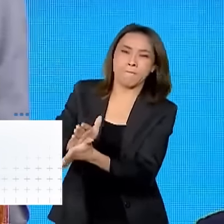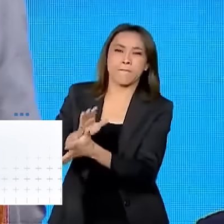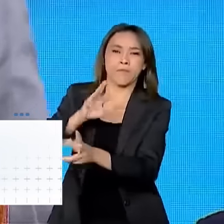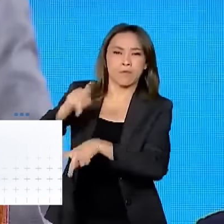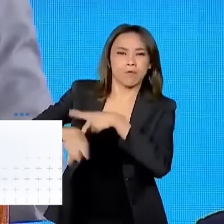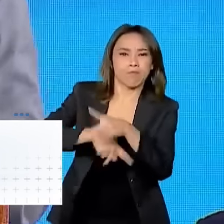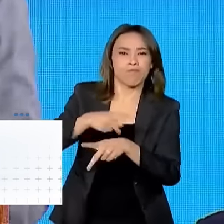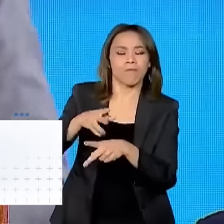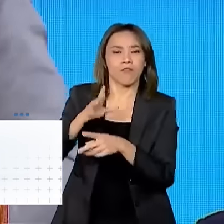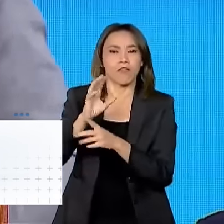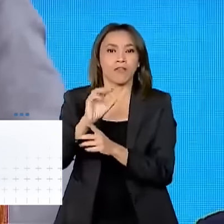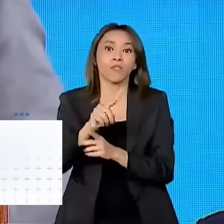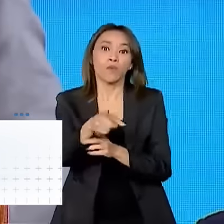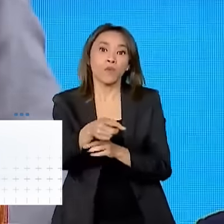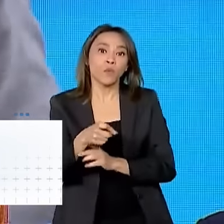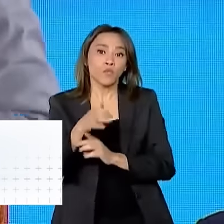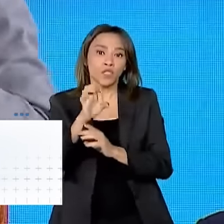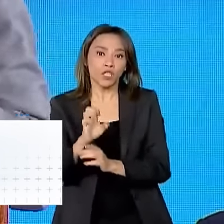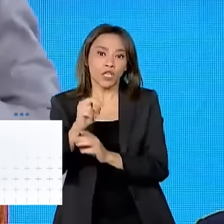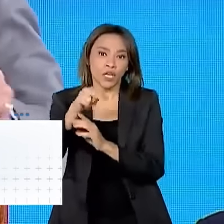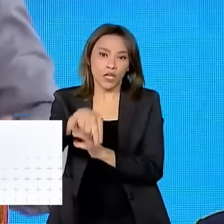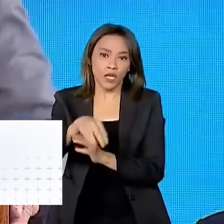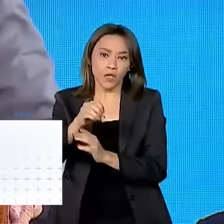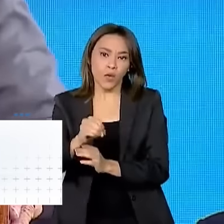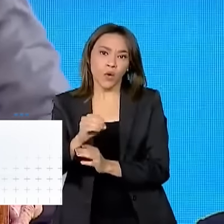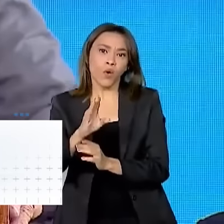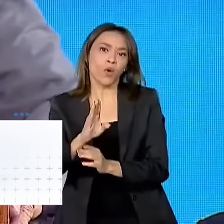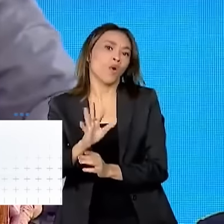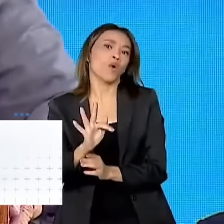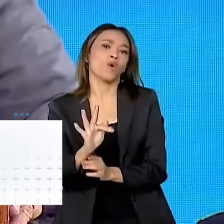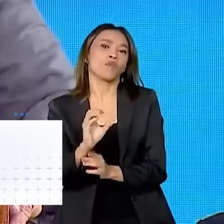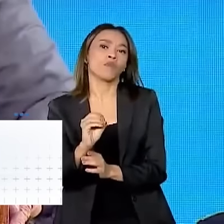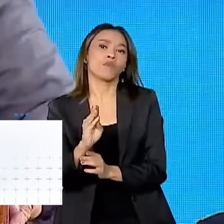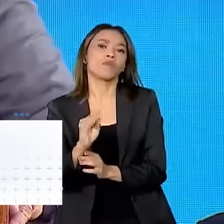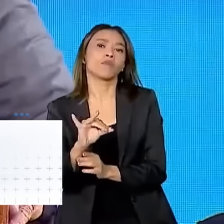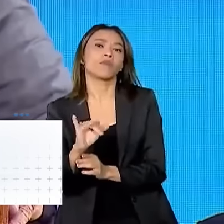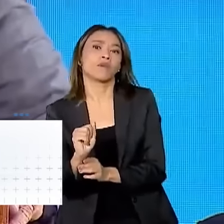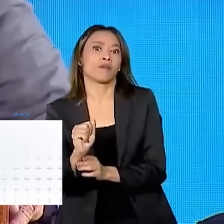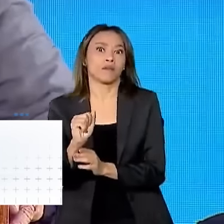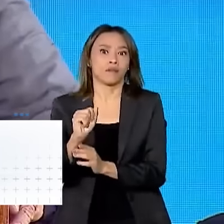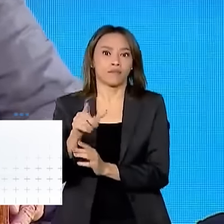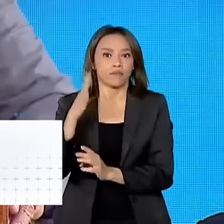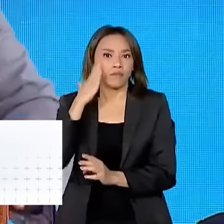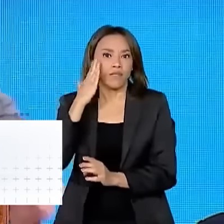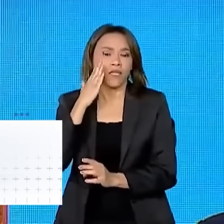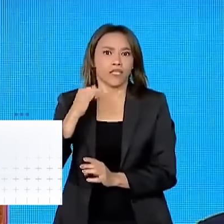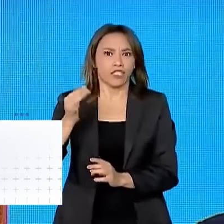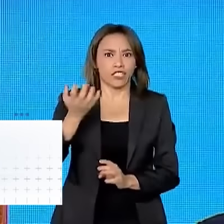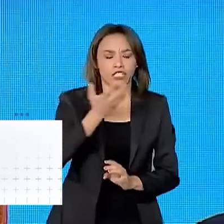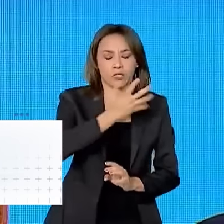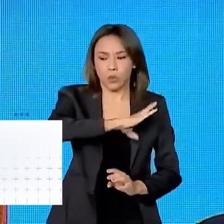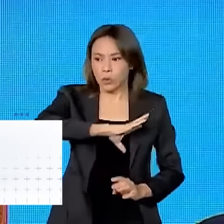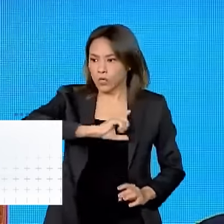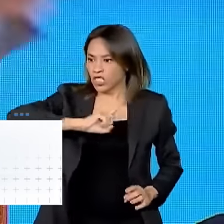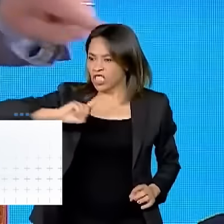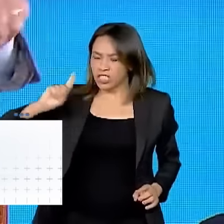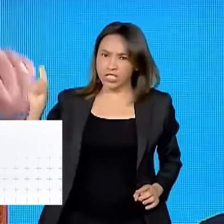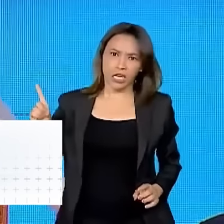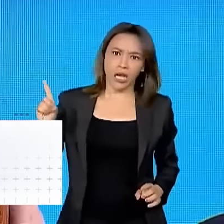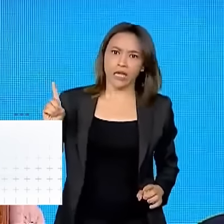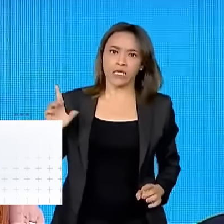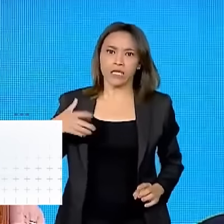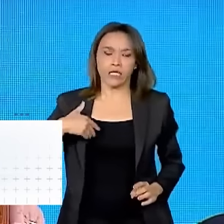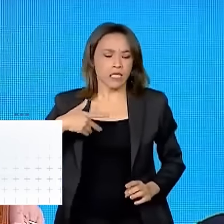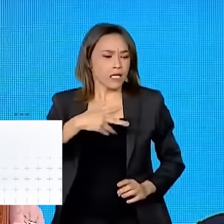o crescimento do extremismo de extrema direita, que se dá o luxo de permitir que o